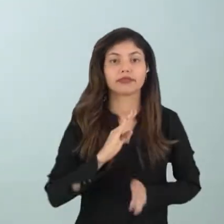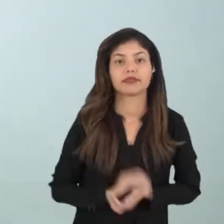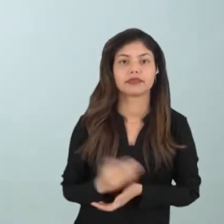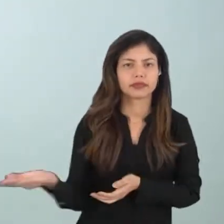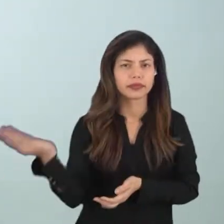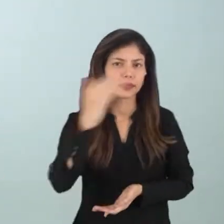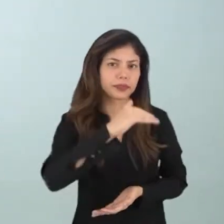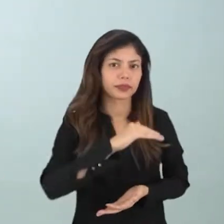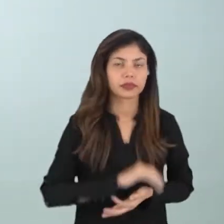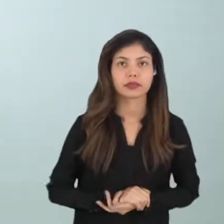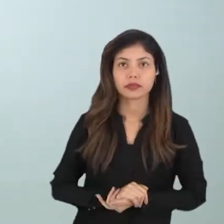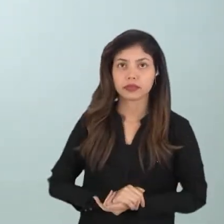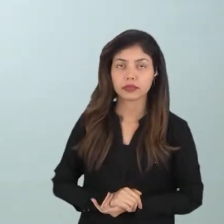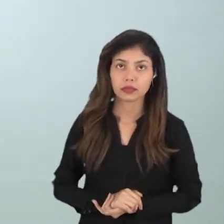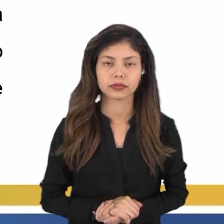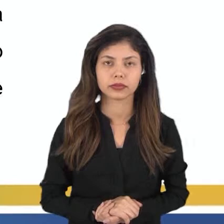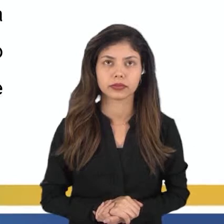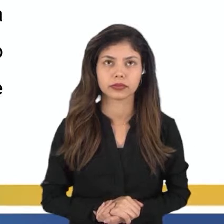vem comigo.